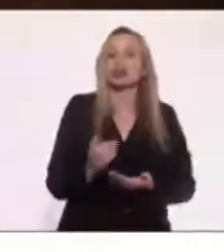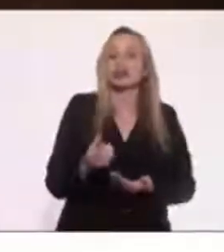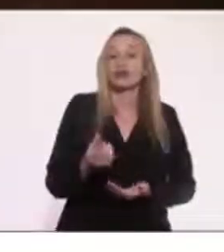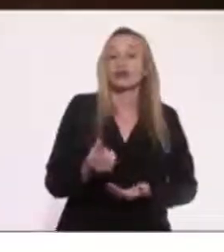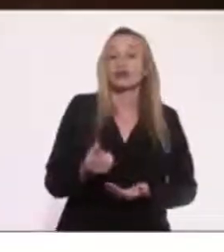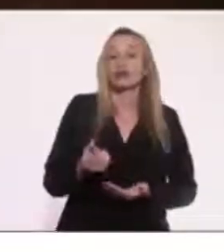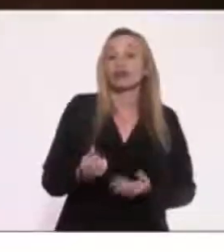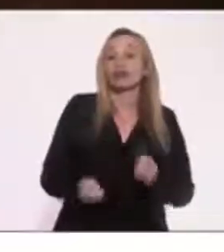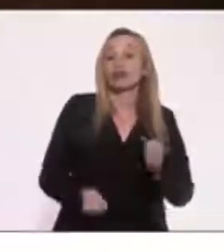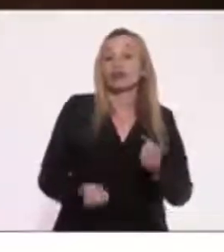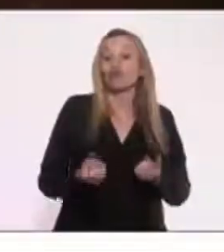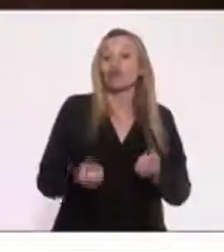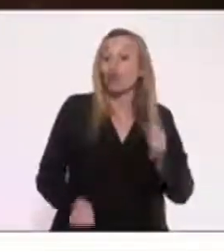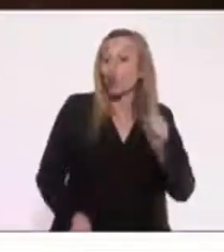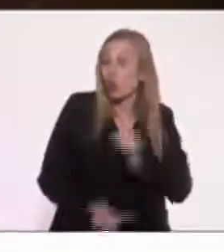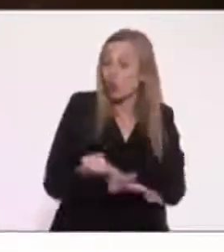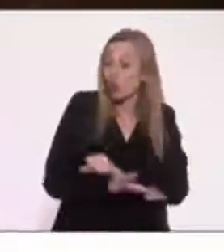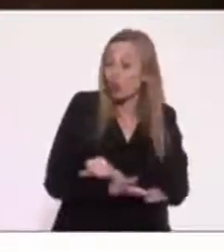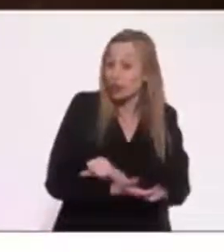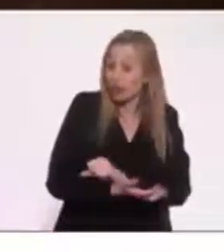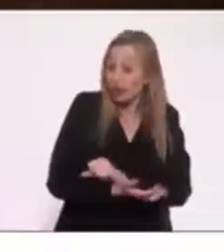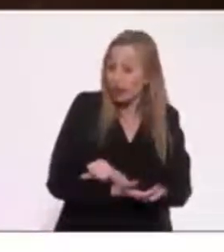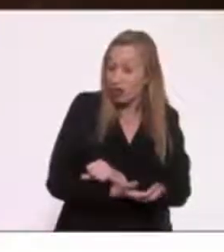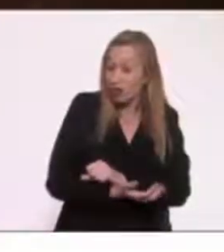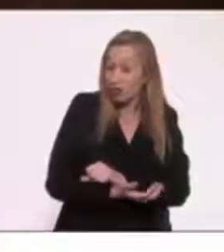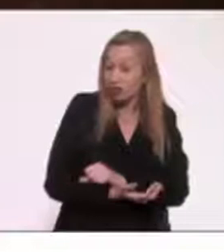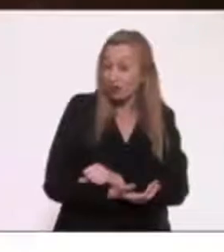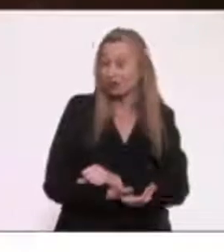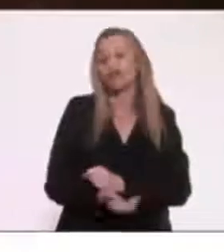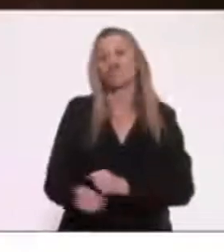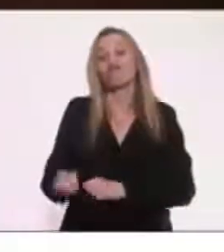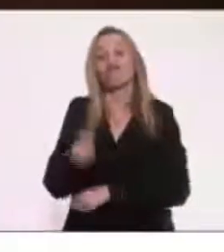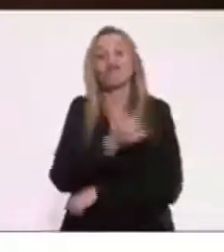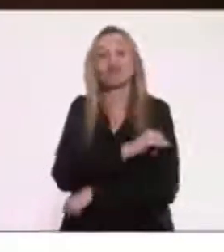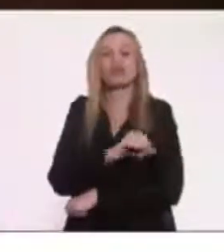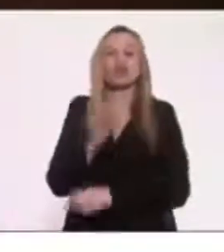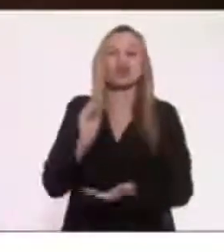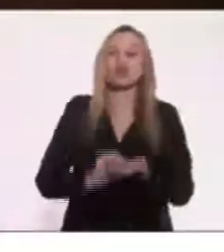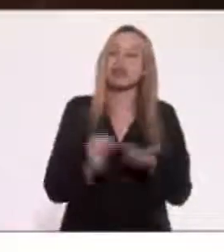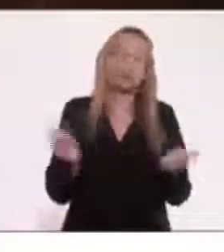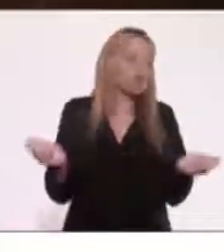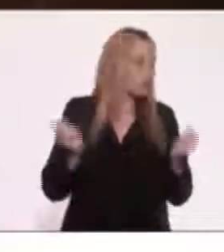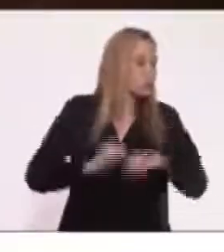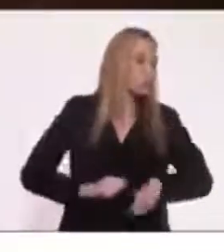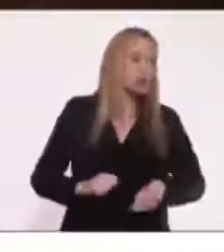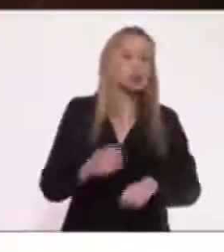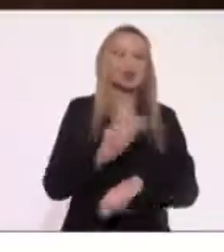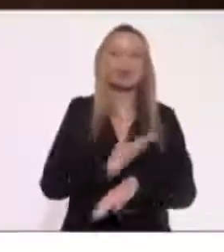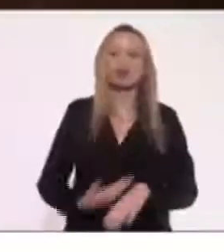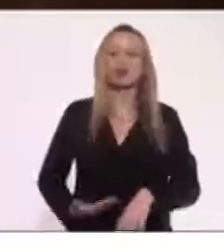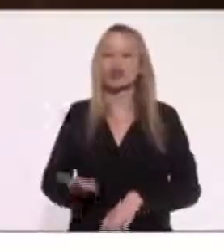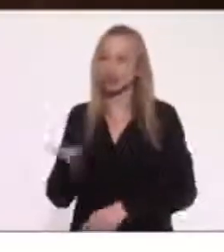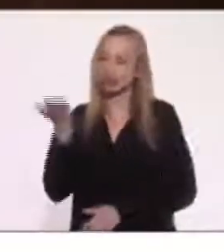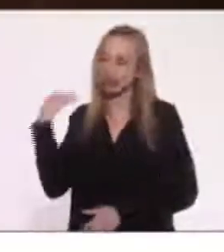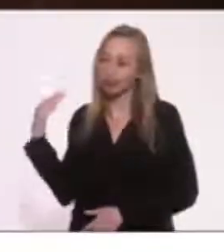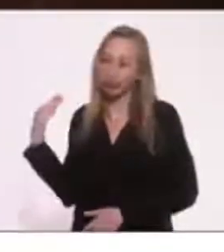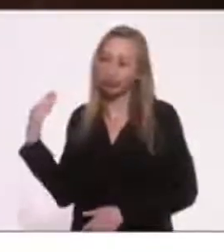uma roubalheira, de uma omissão e de uma profunda incompetência de governos anteriores.